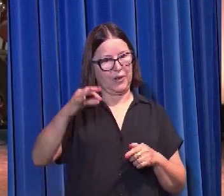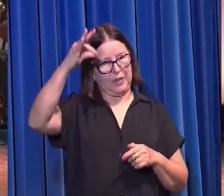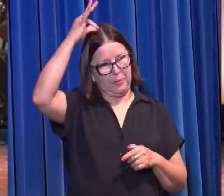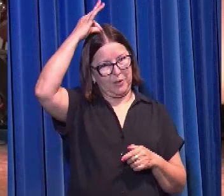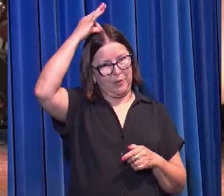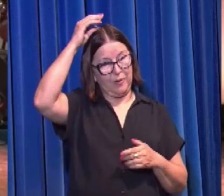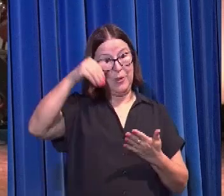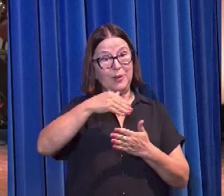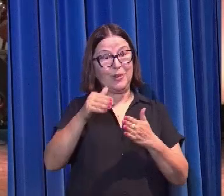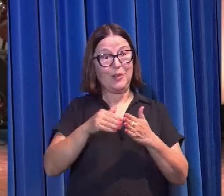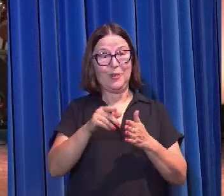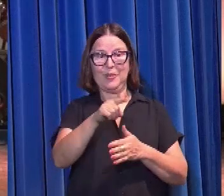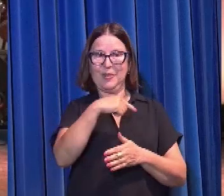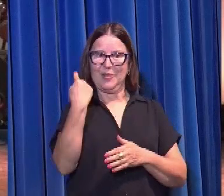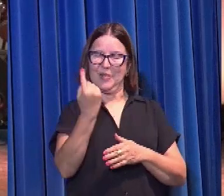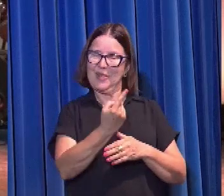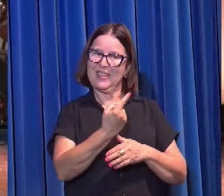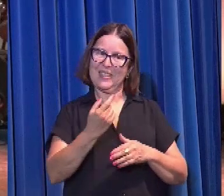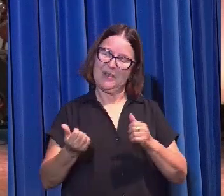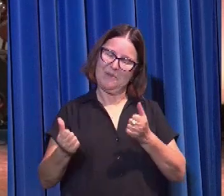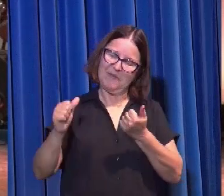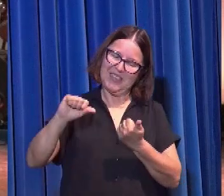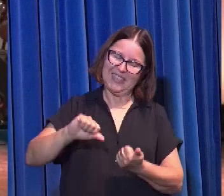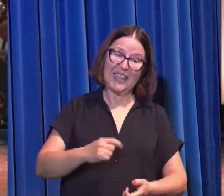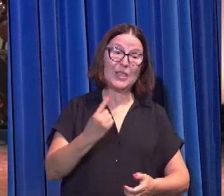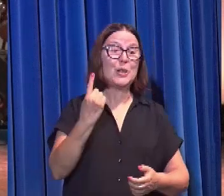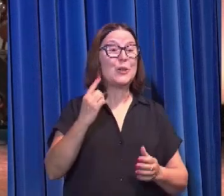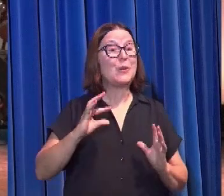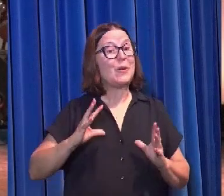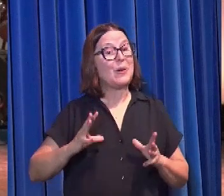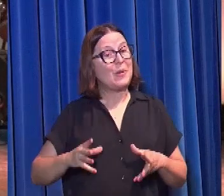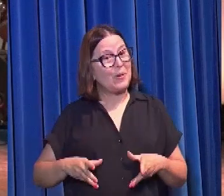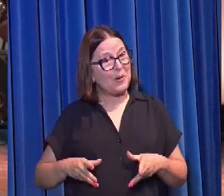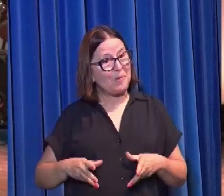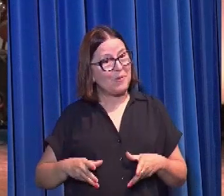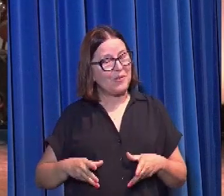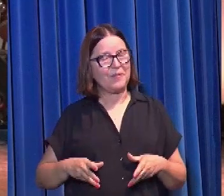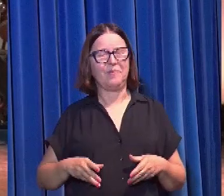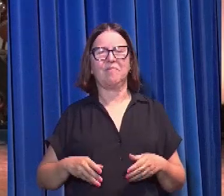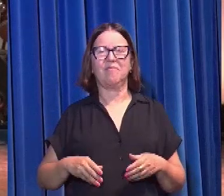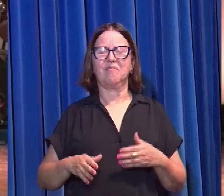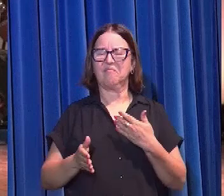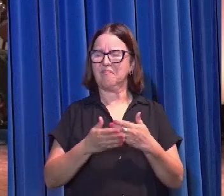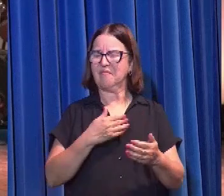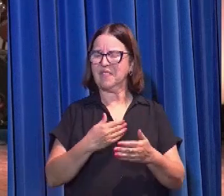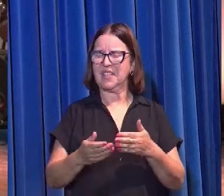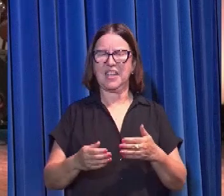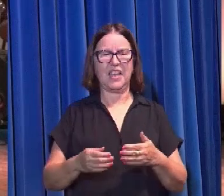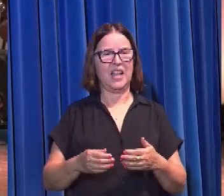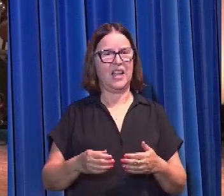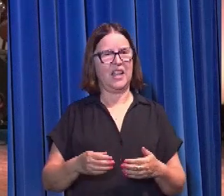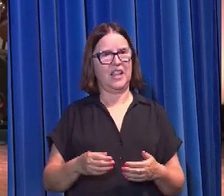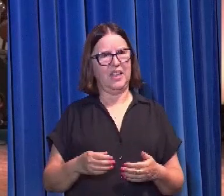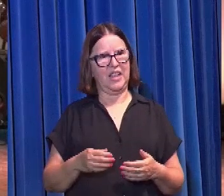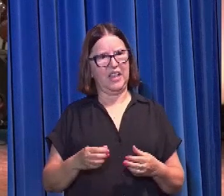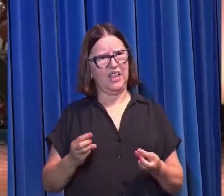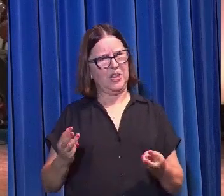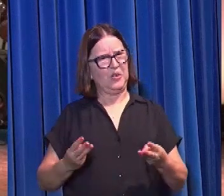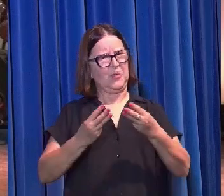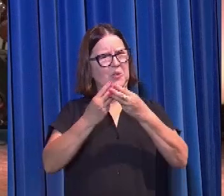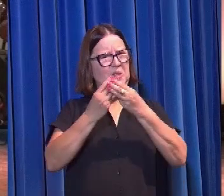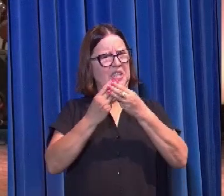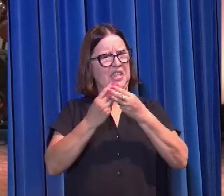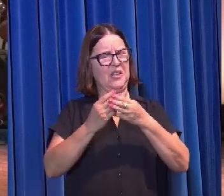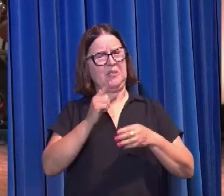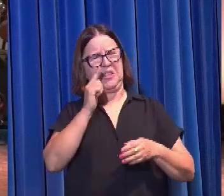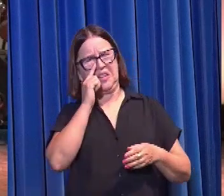todos nós fomos batizados em um corpo, quer judeus, quer gregos, quer escravos, quer livres.